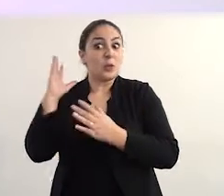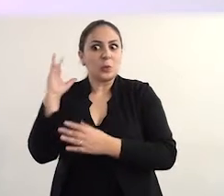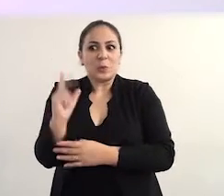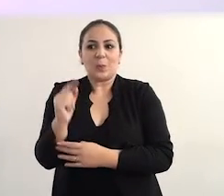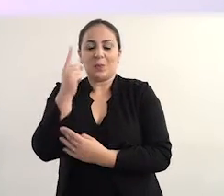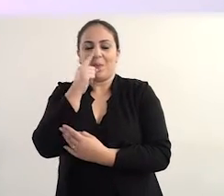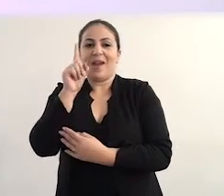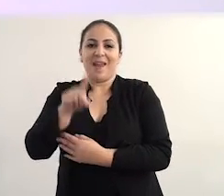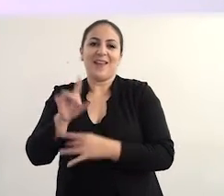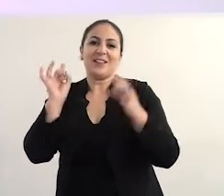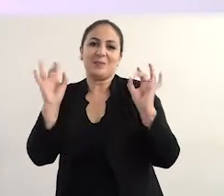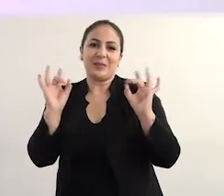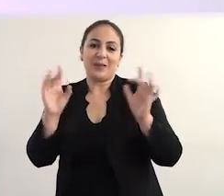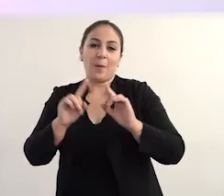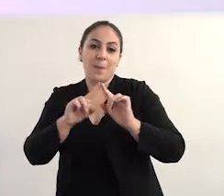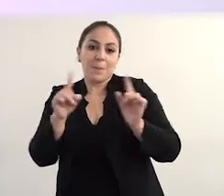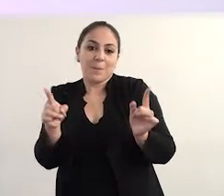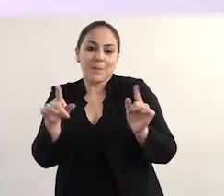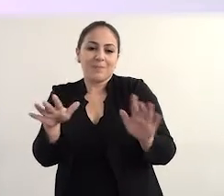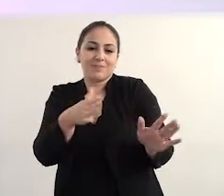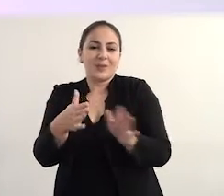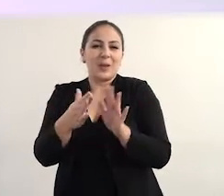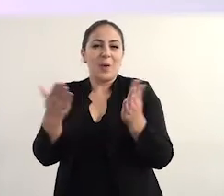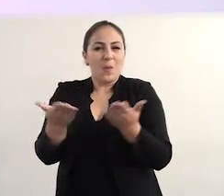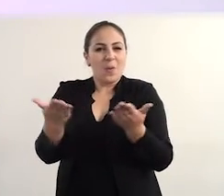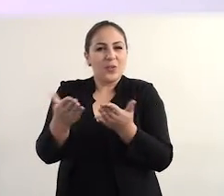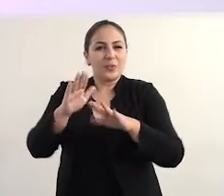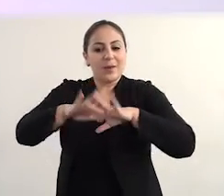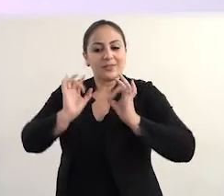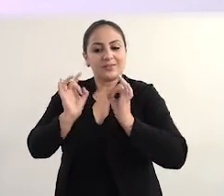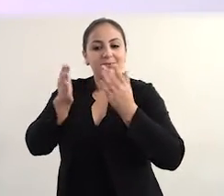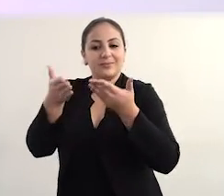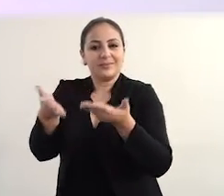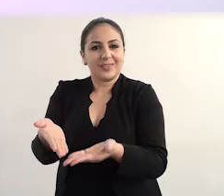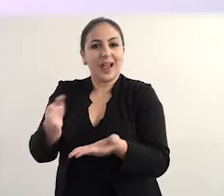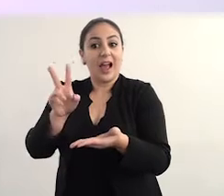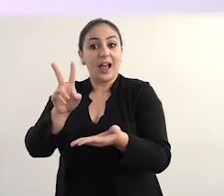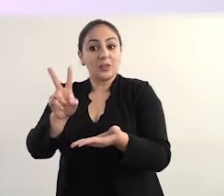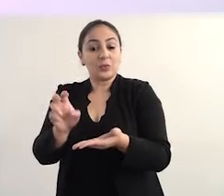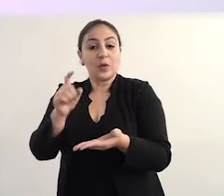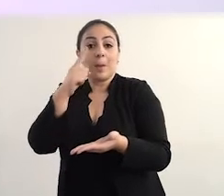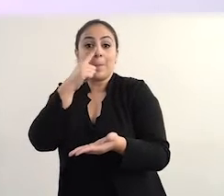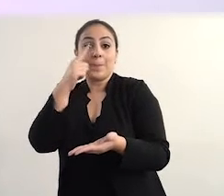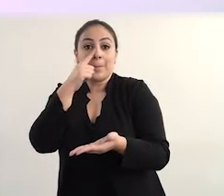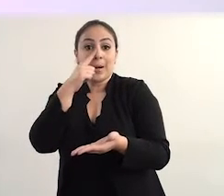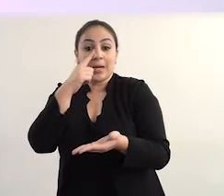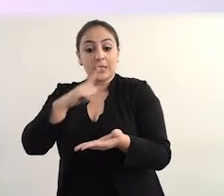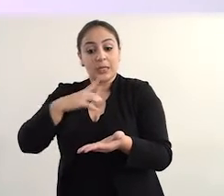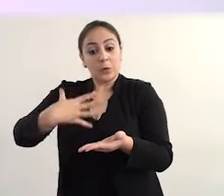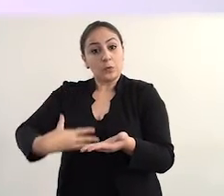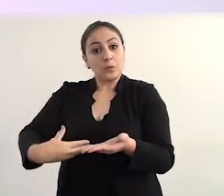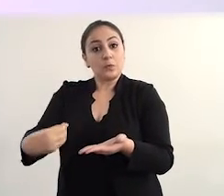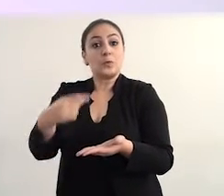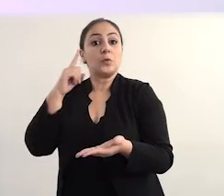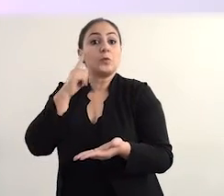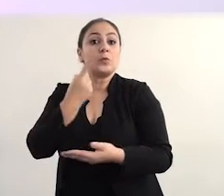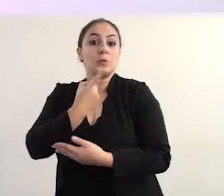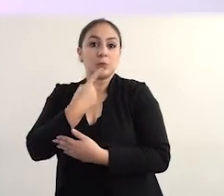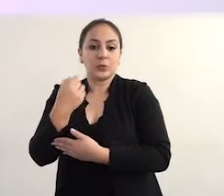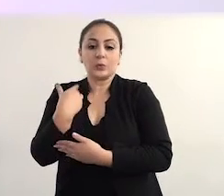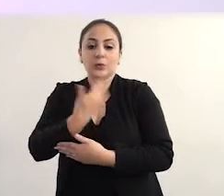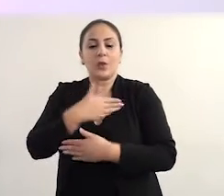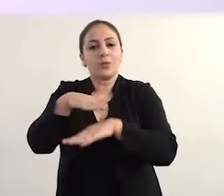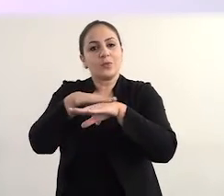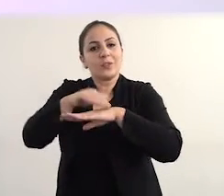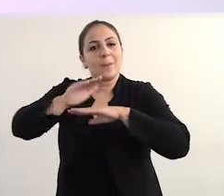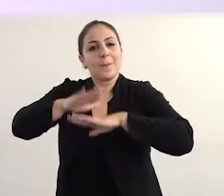Verdade, Andréia. Mas talvez hoje vai ficar mais direcionada a questão, da mãe que tem o filho surdo, para a gente conversar um pouquinho